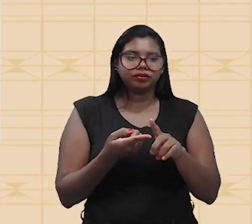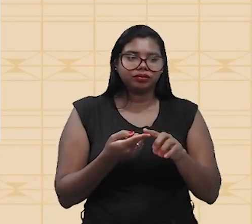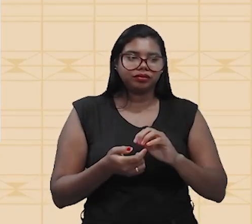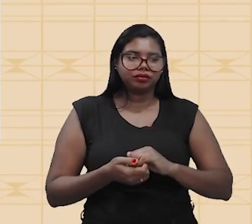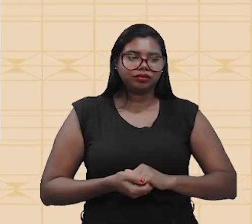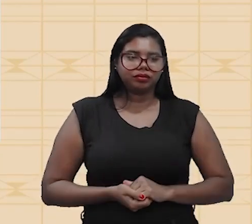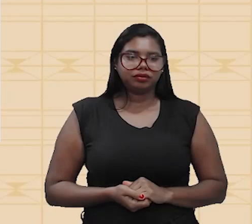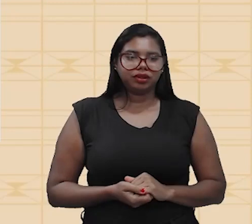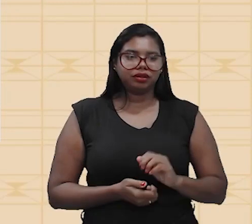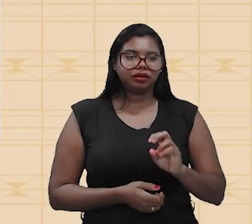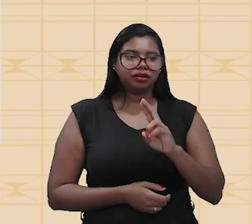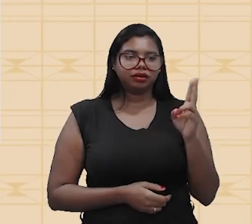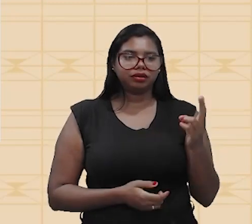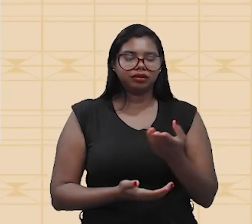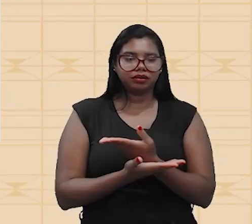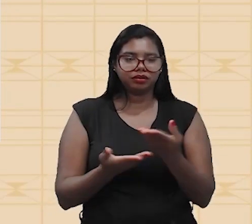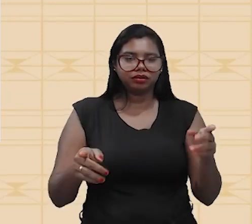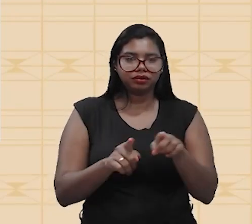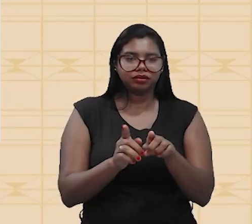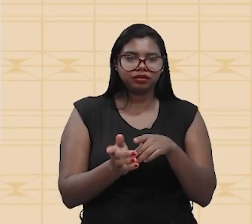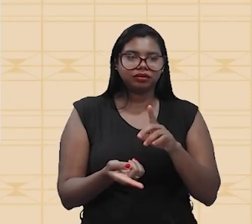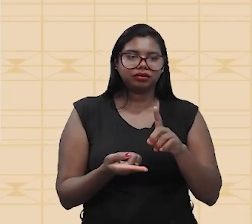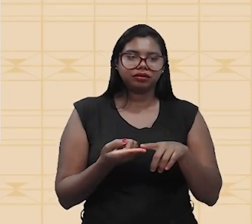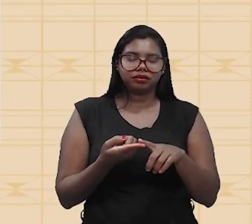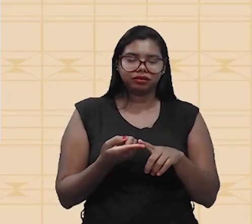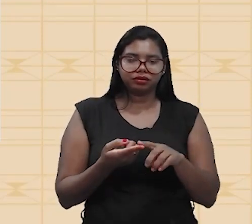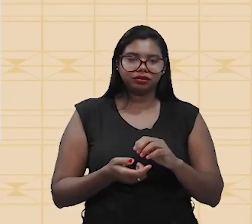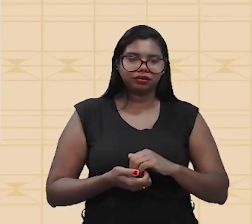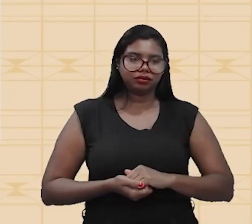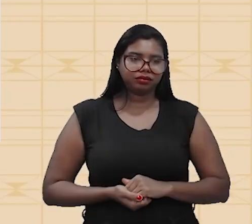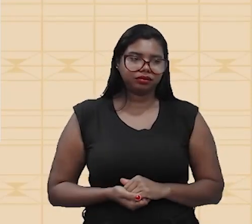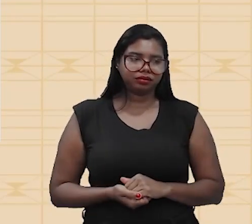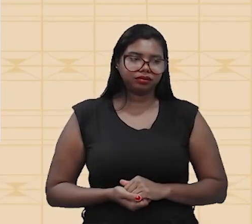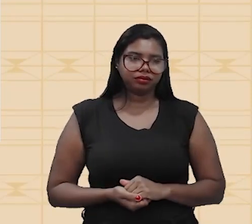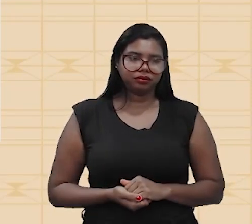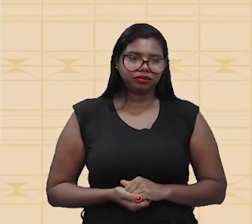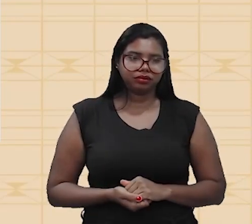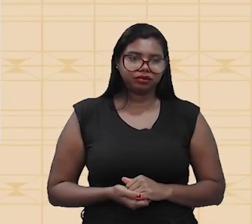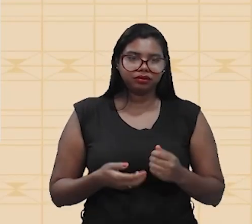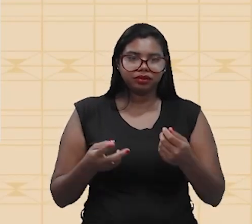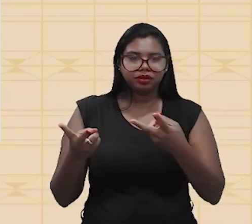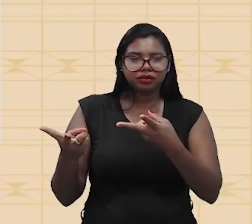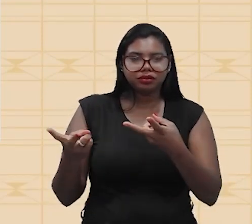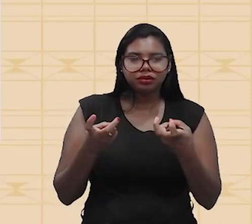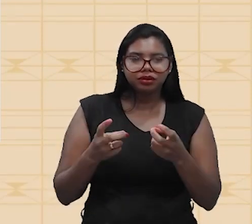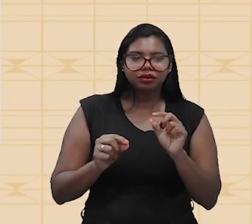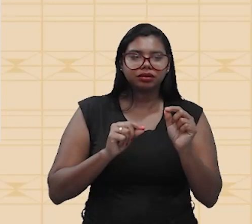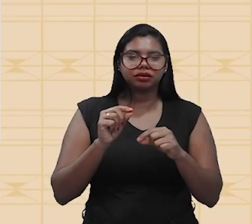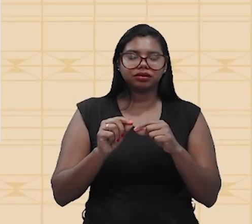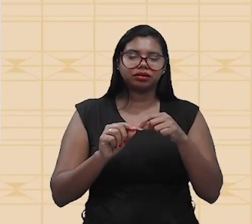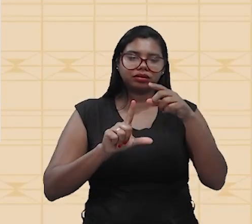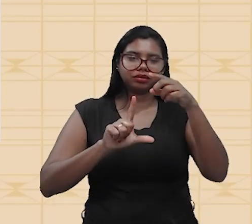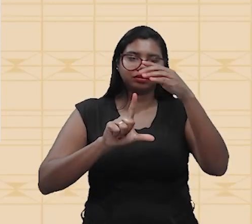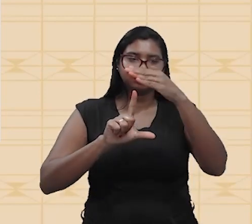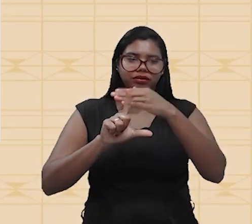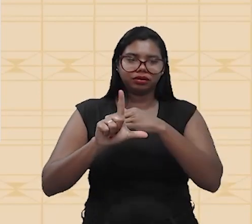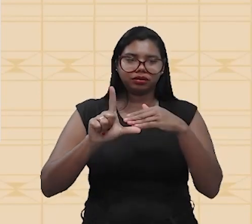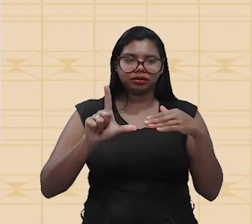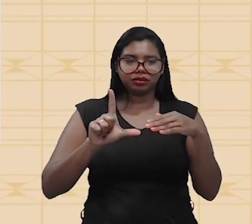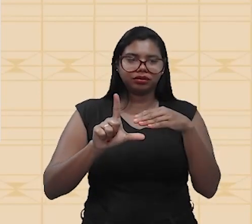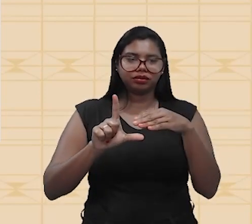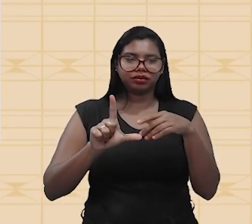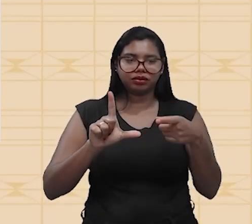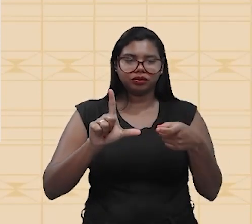ou você pode fazer o seguinte. Você já percebeu quem é o y, o x do vértice, e